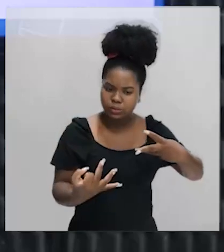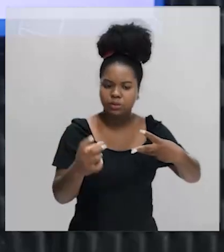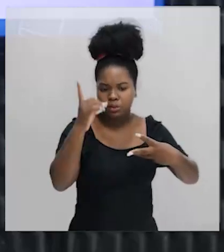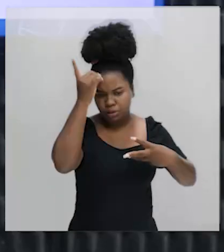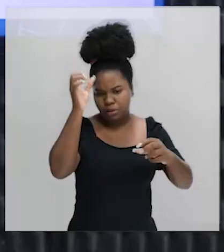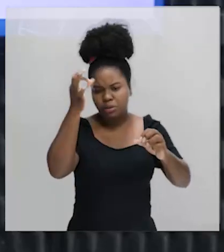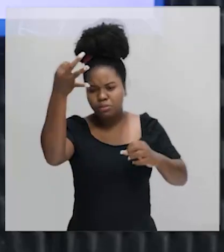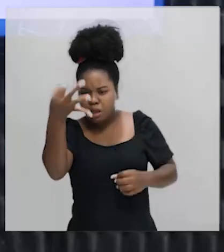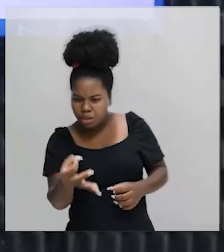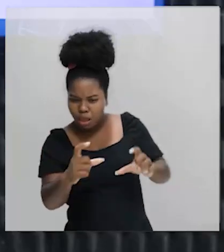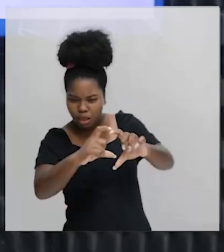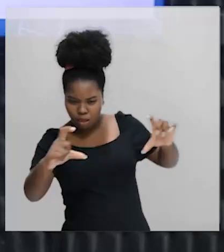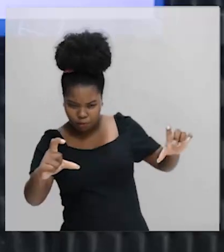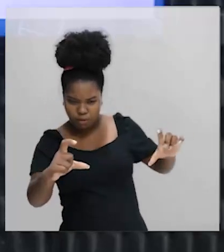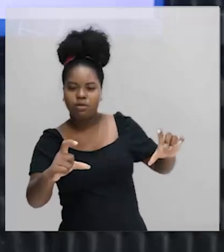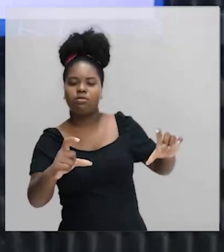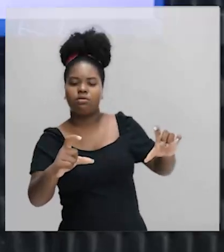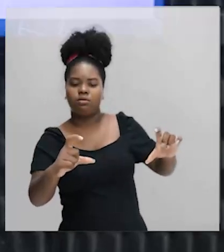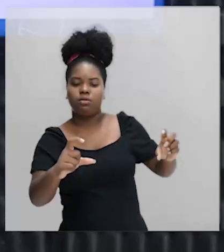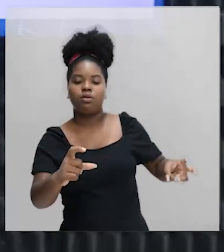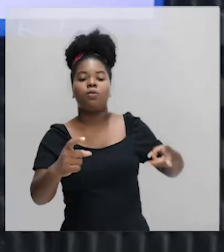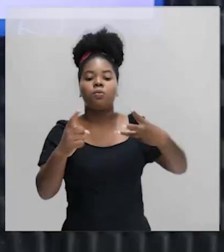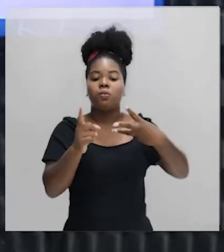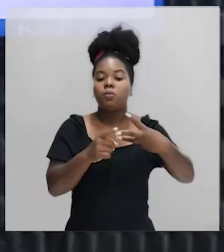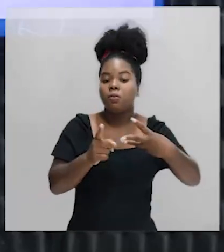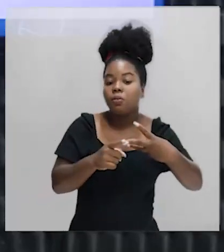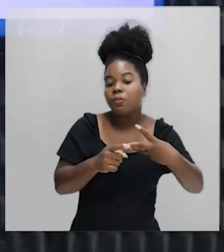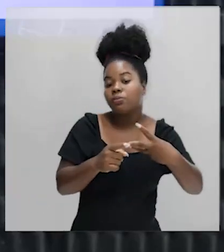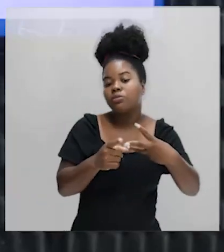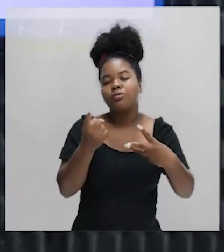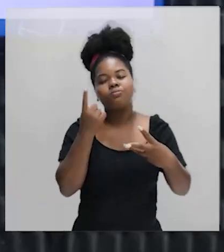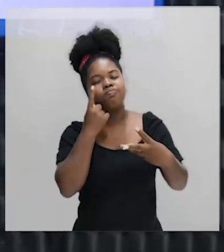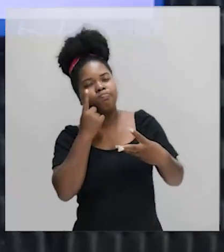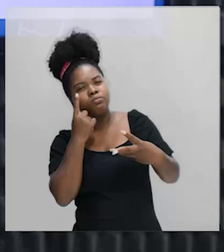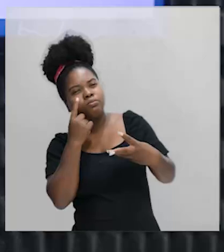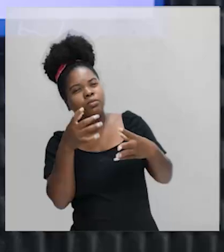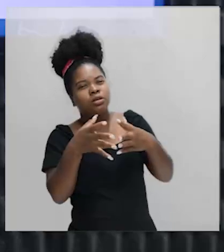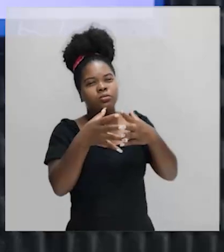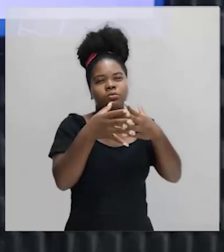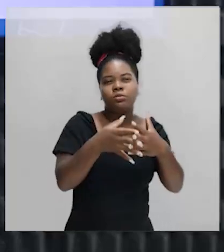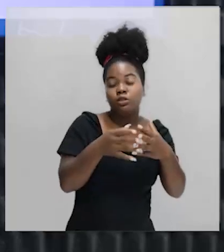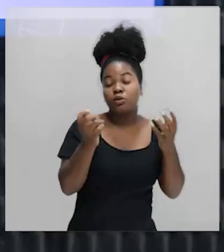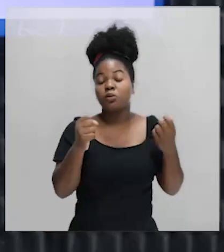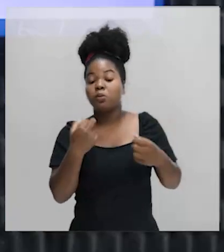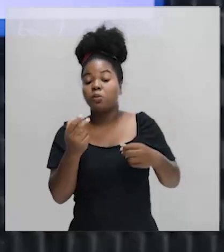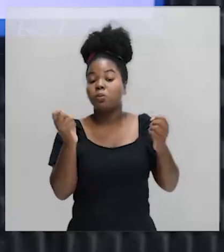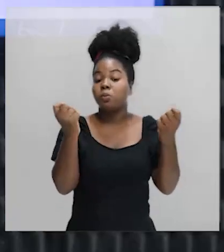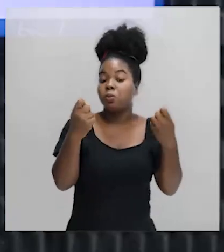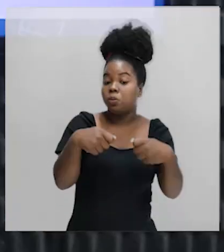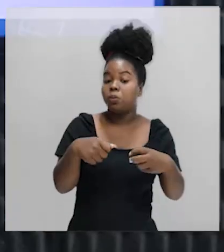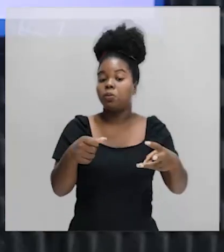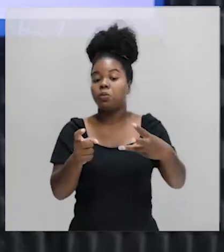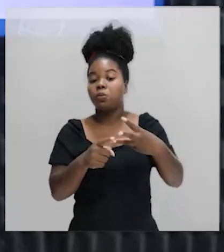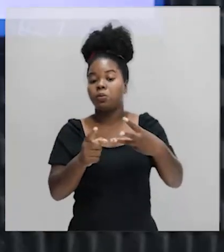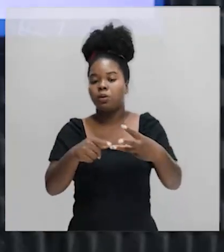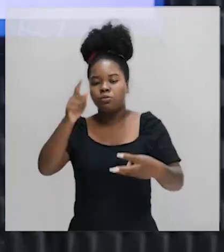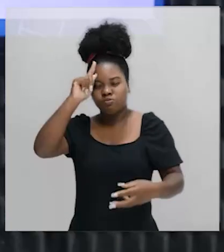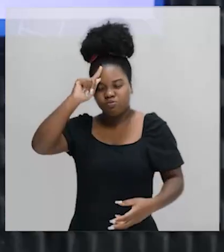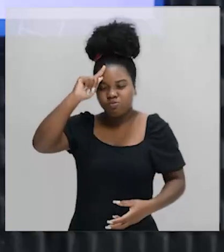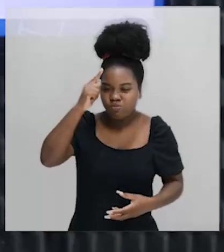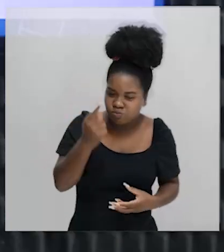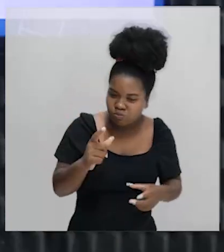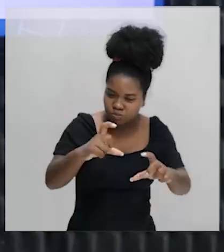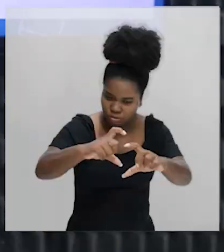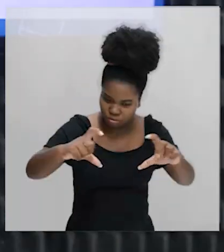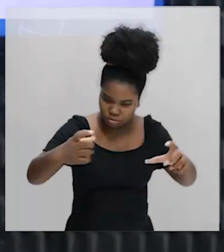ideia de certeza. Quando eu falo subjuntivo, indica uma dúvida, uma possibilidade. E o imperativo, uma